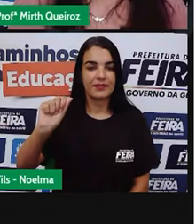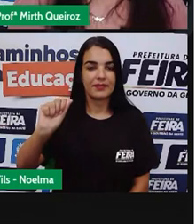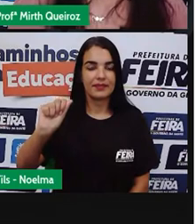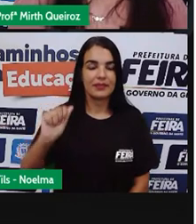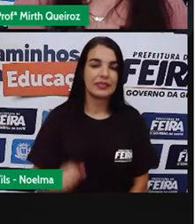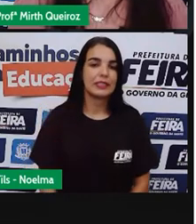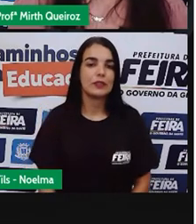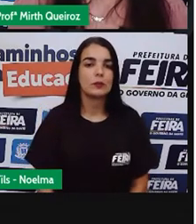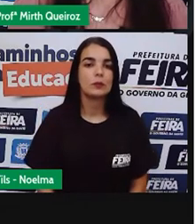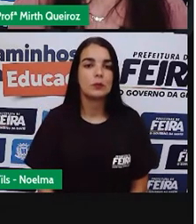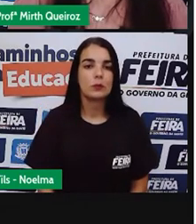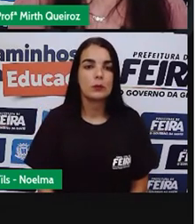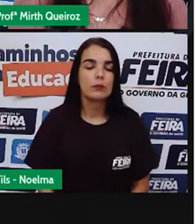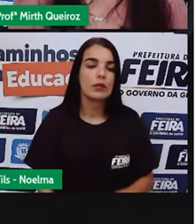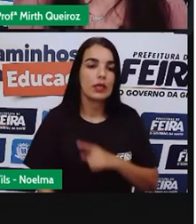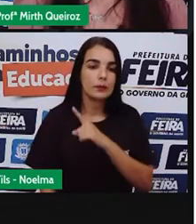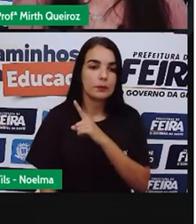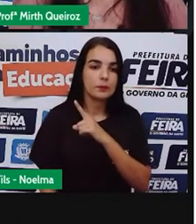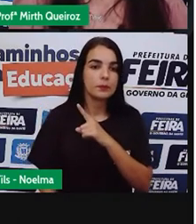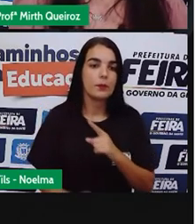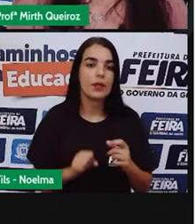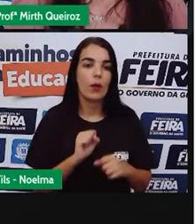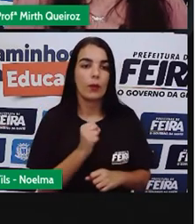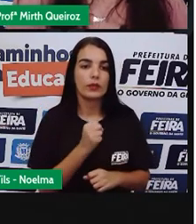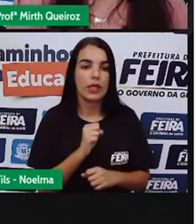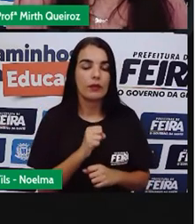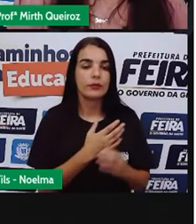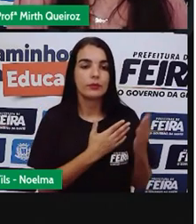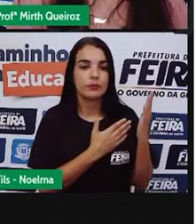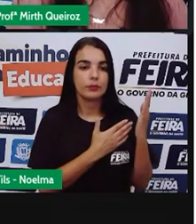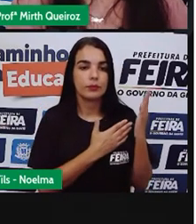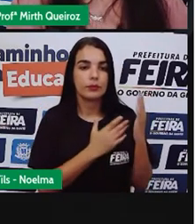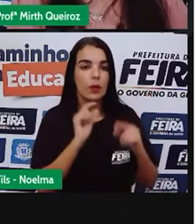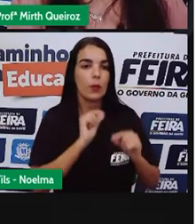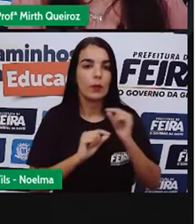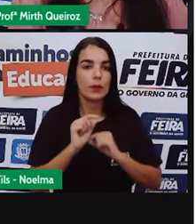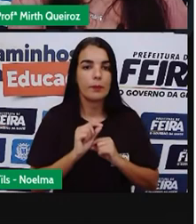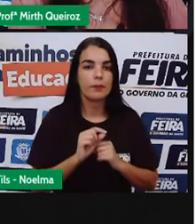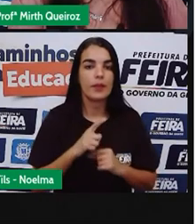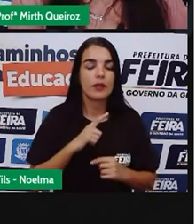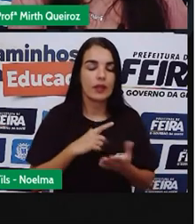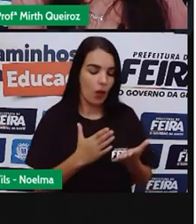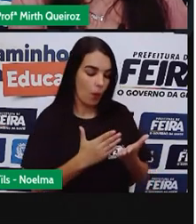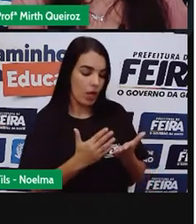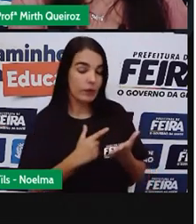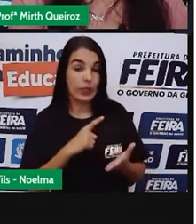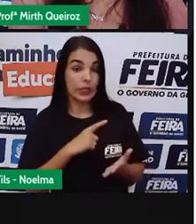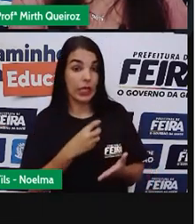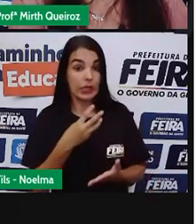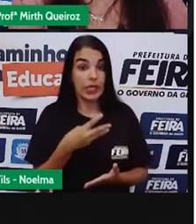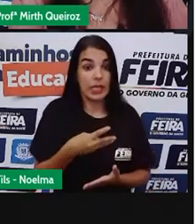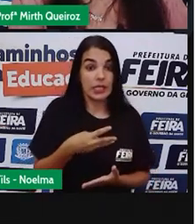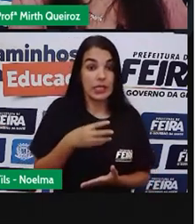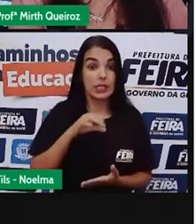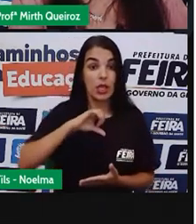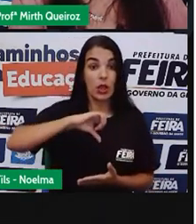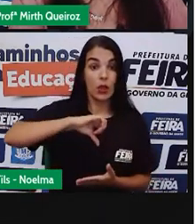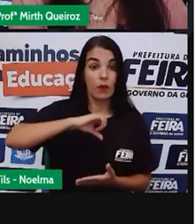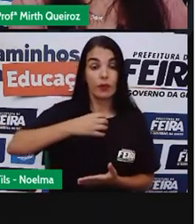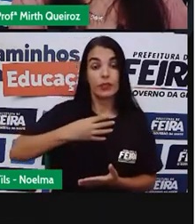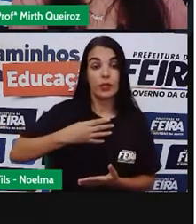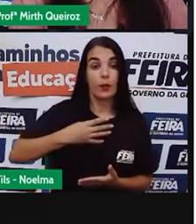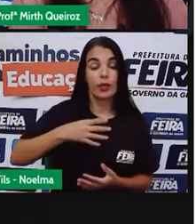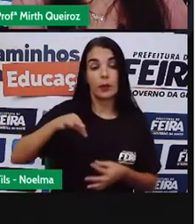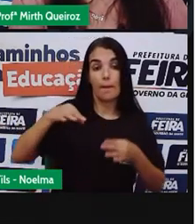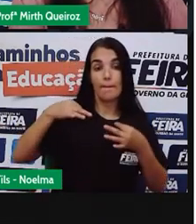vezes, certo? O oitavo é: um livro tem 394